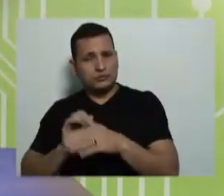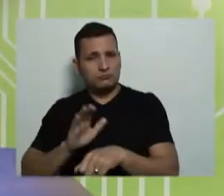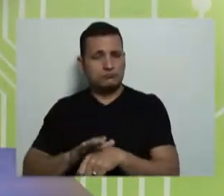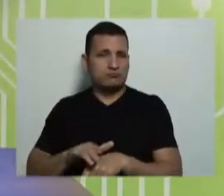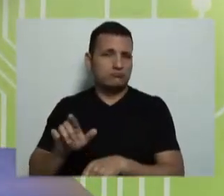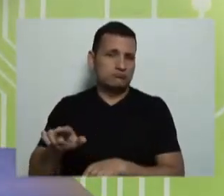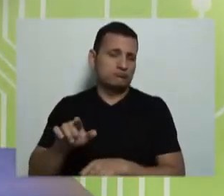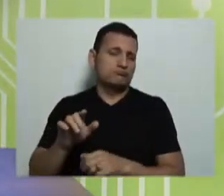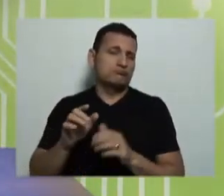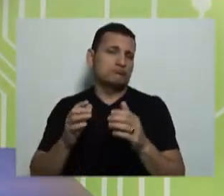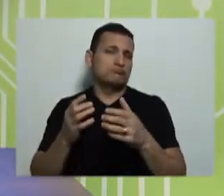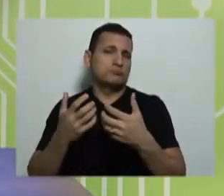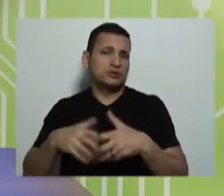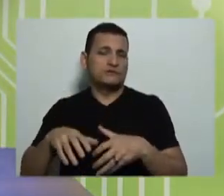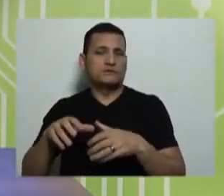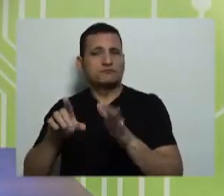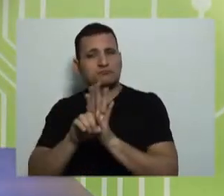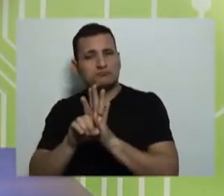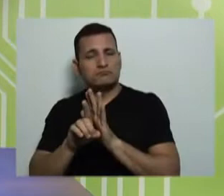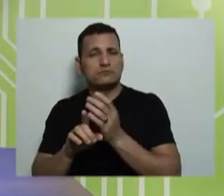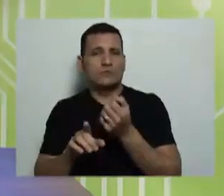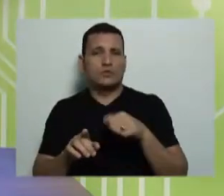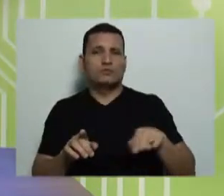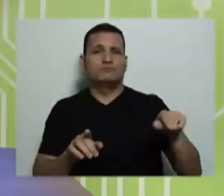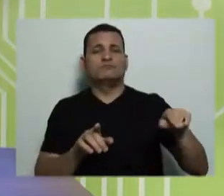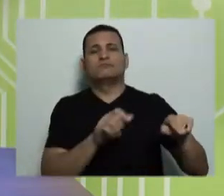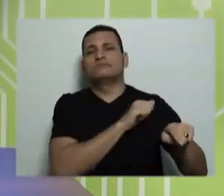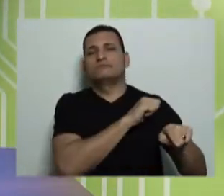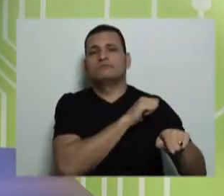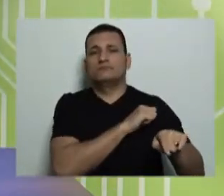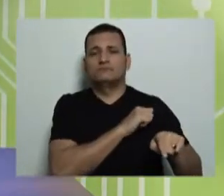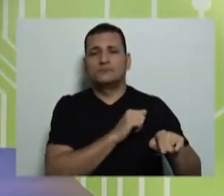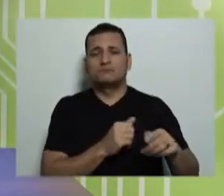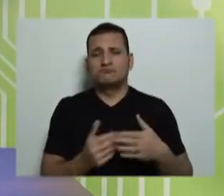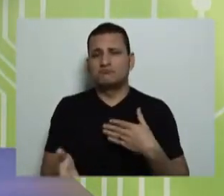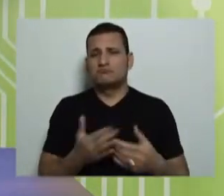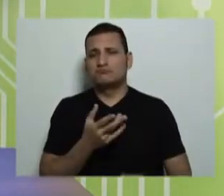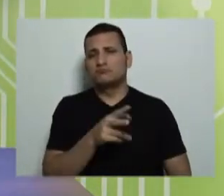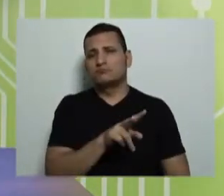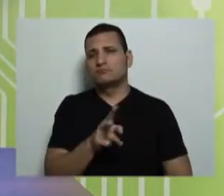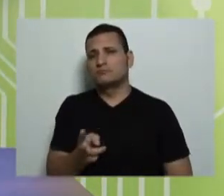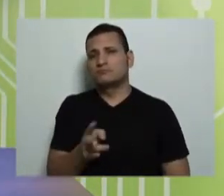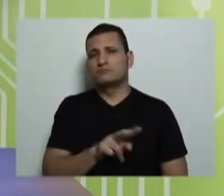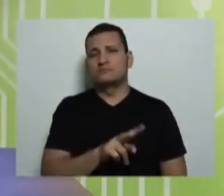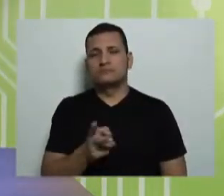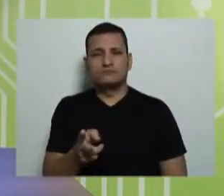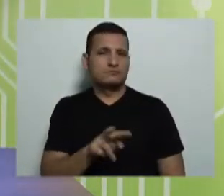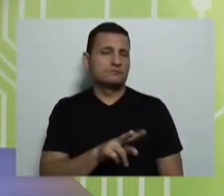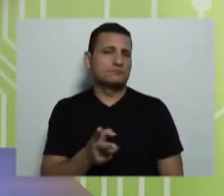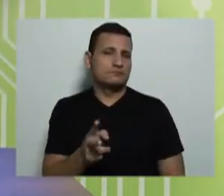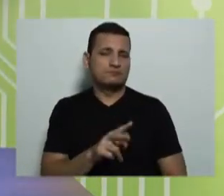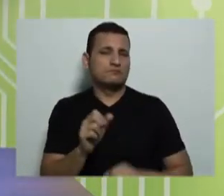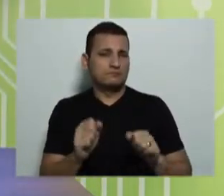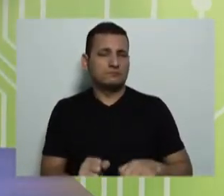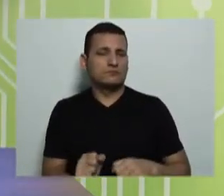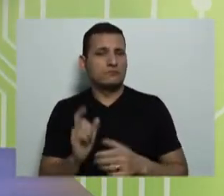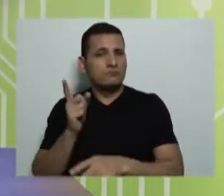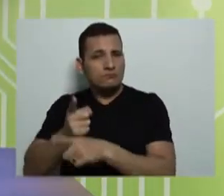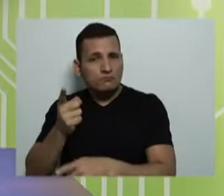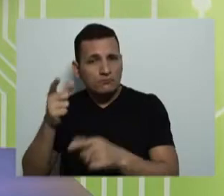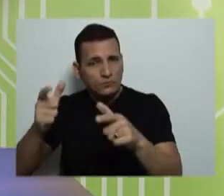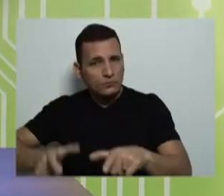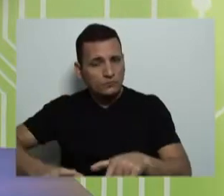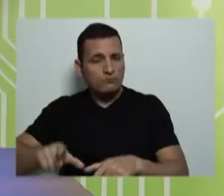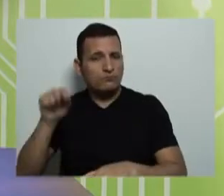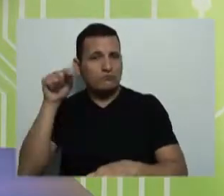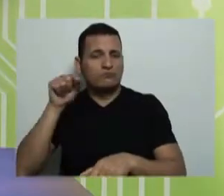caso SEDUC e IFRO, ou o nosso aluno. Qualquer uma das partes pode estar localizando e selecionando esse local aí para